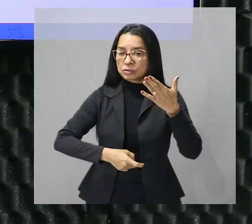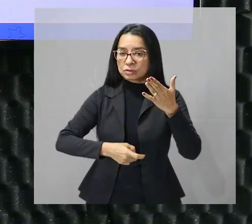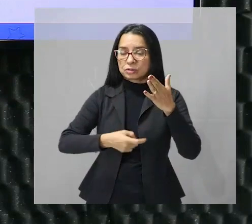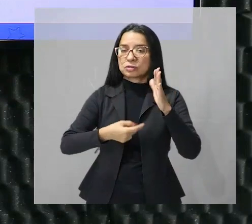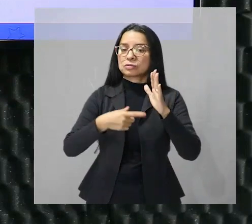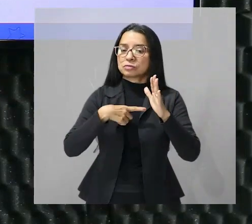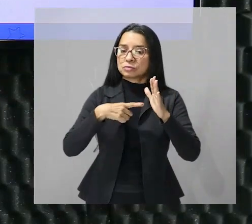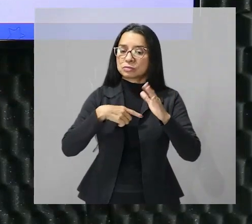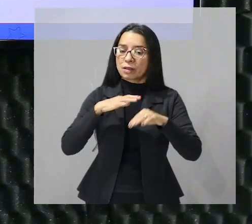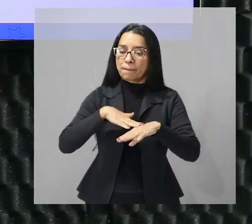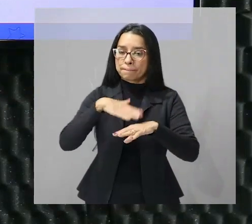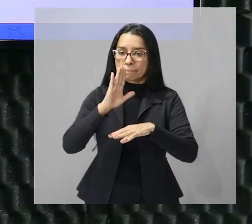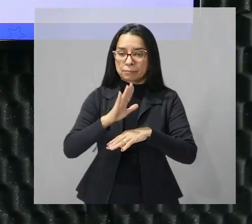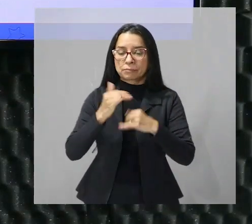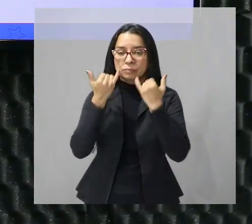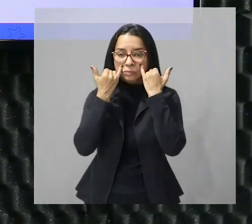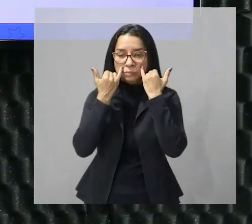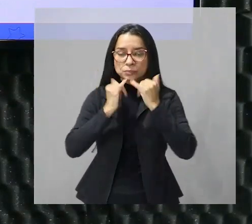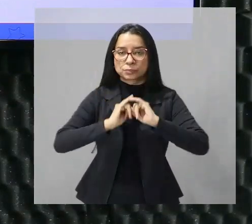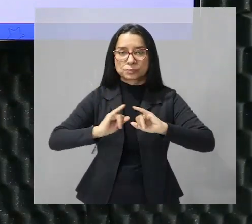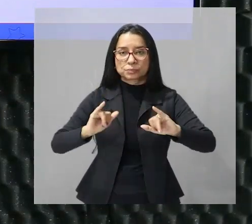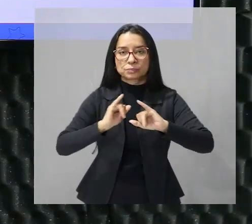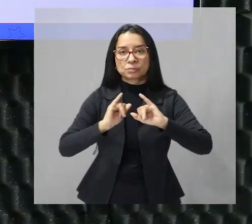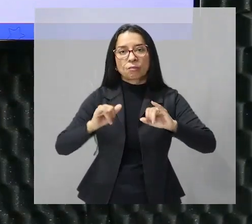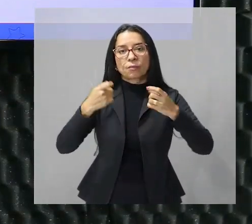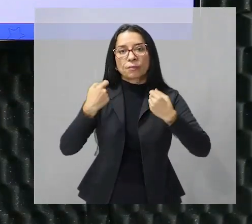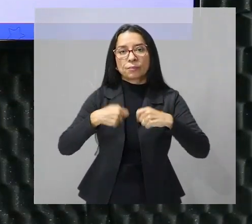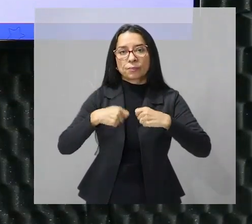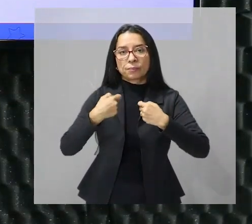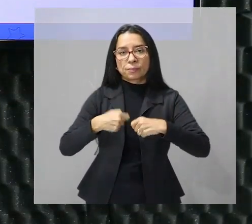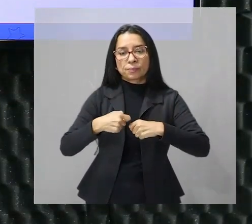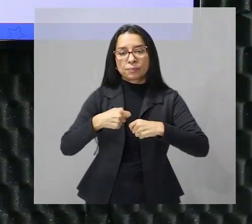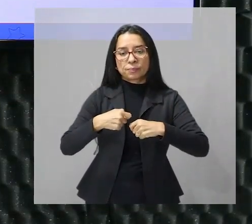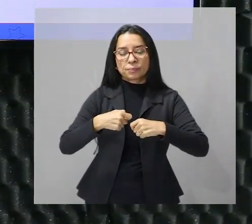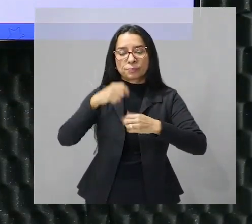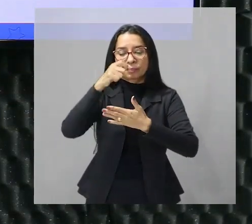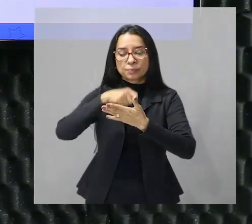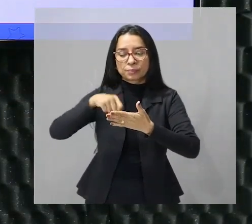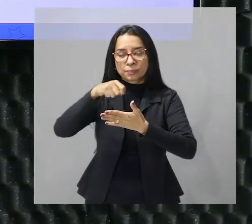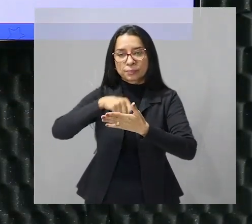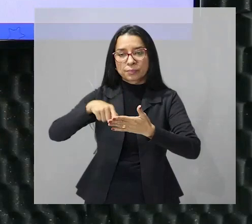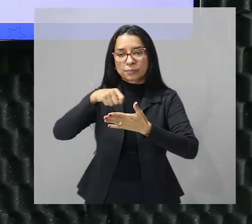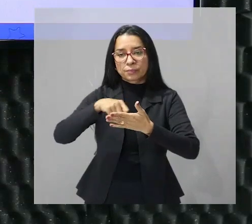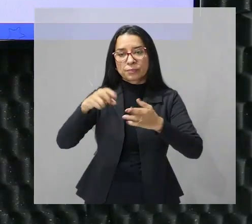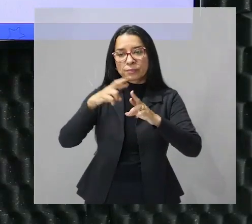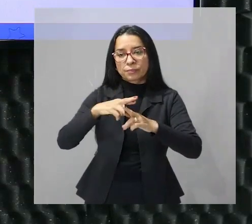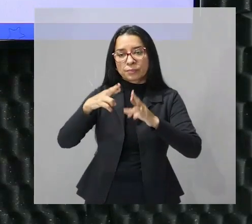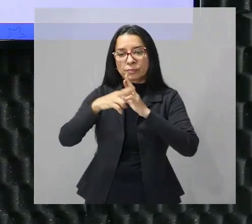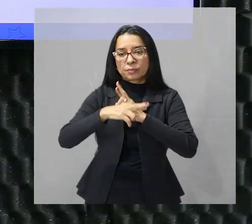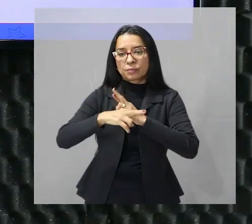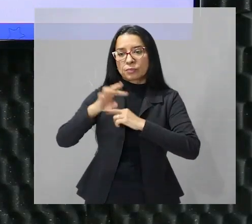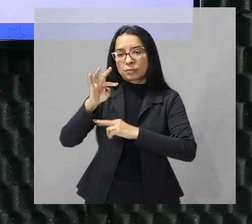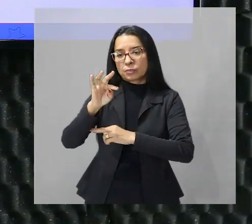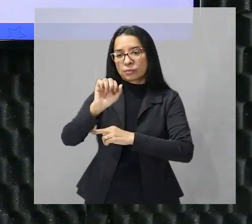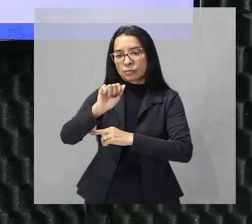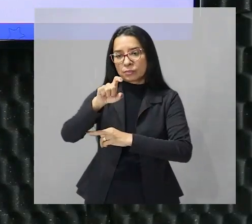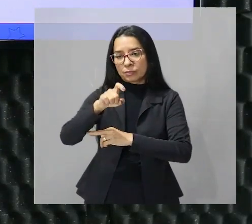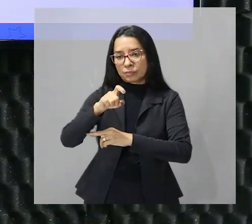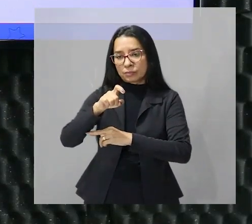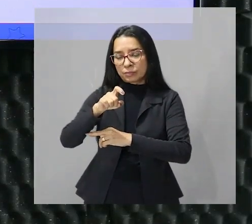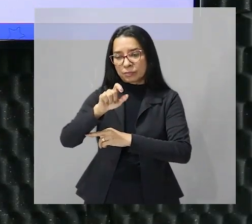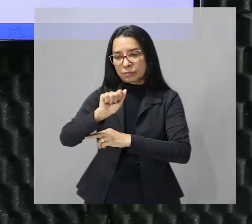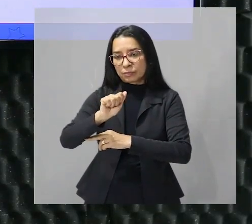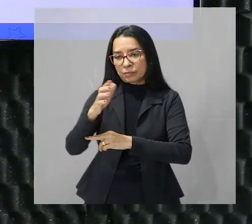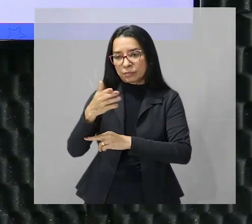traz mais informações para nós, então, nós ainda precisamos, né, escrever sobre essa taxa de serviço, que é a